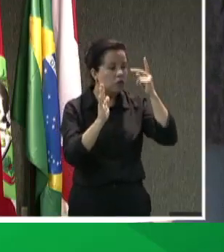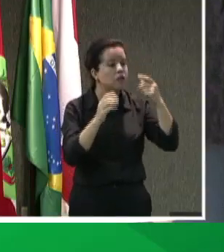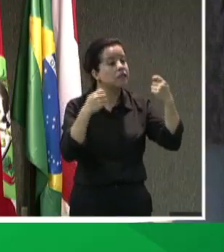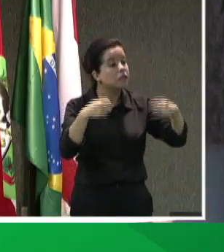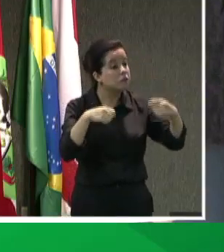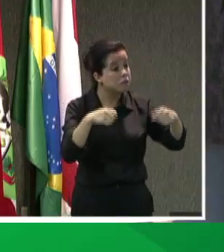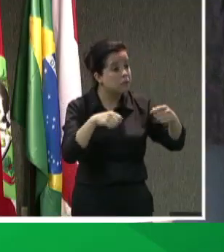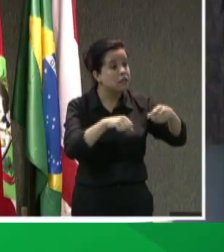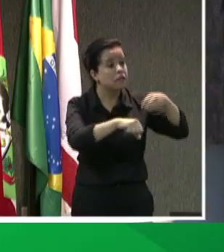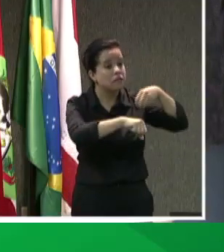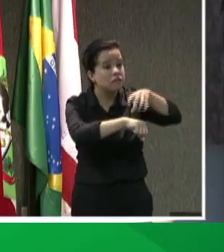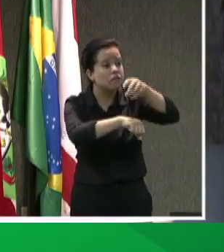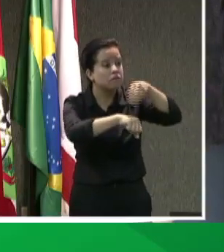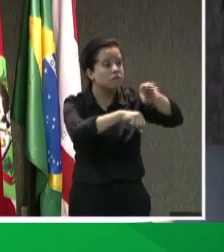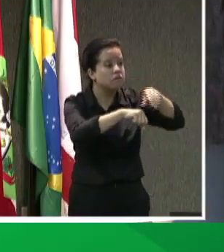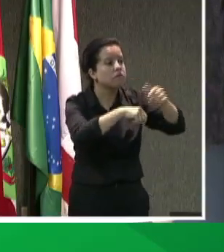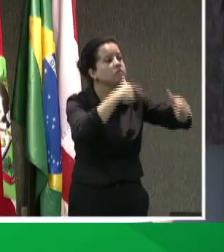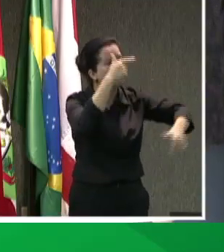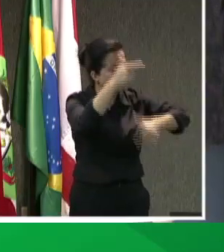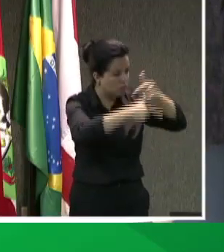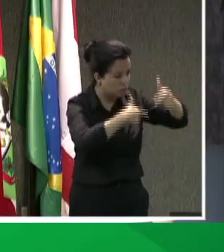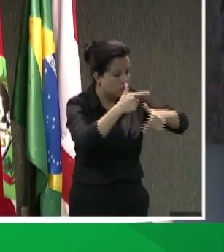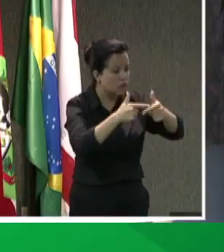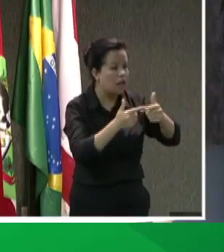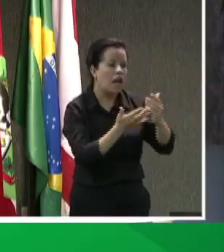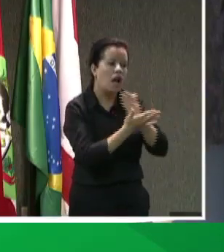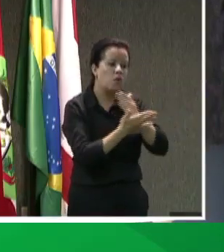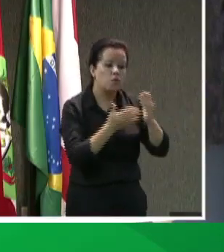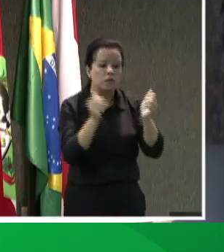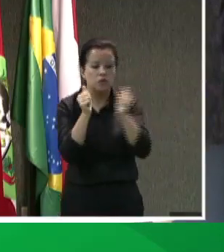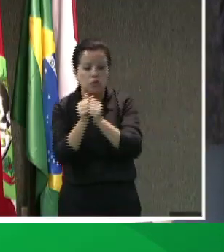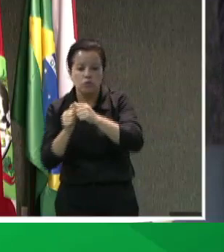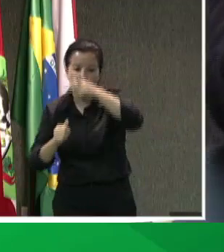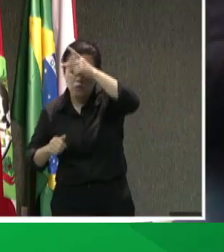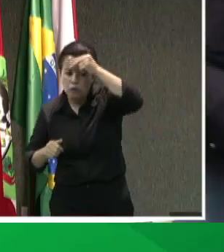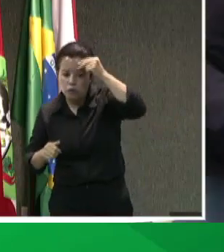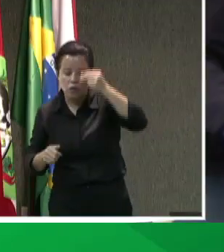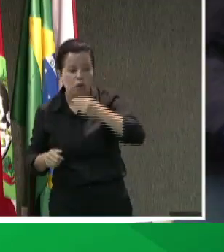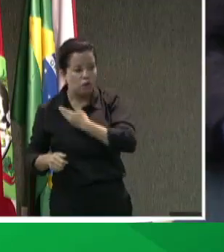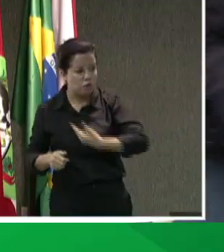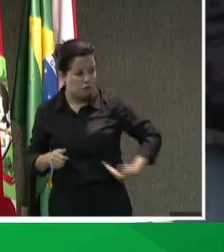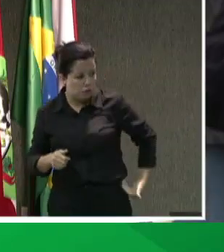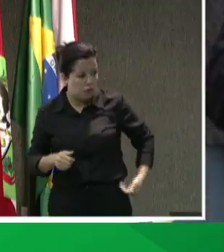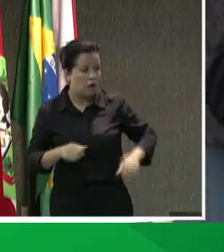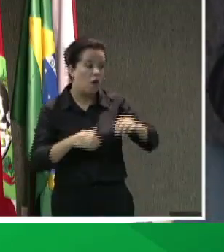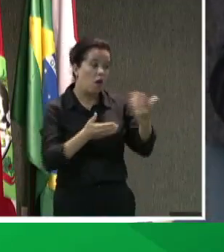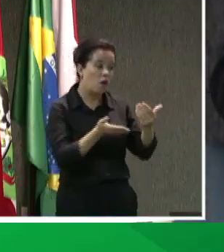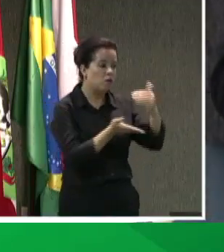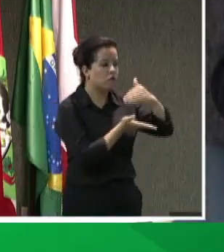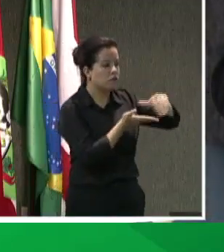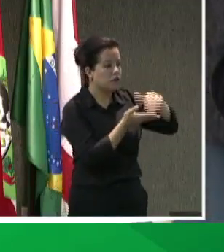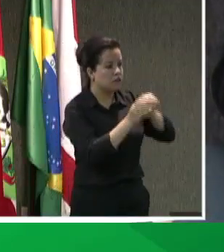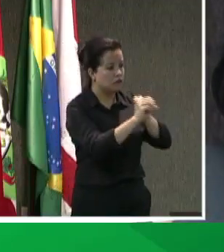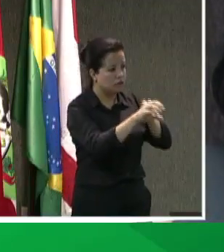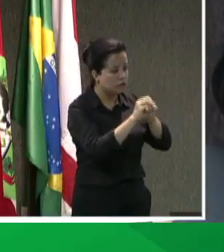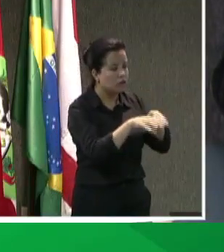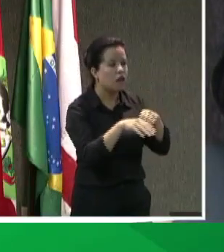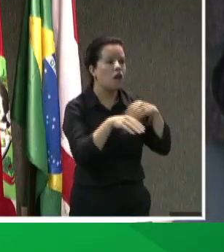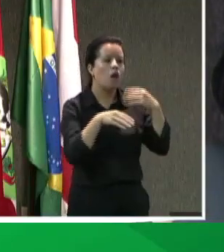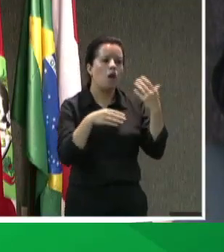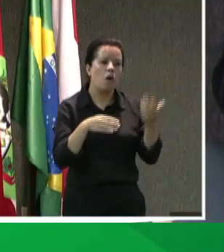Por exemplo, algumas ações com o prefeito, com o secretário de Educação, com o